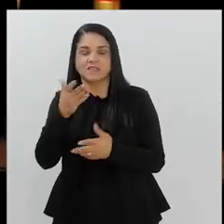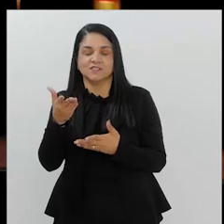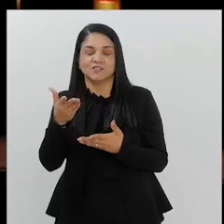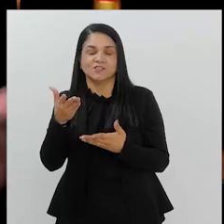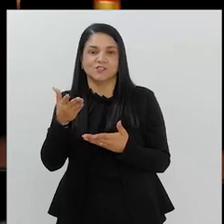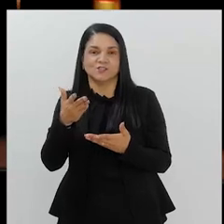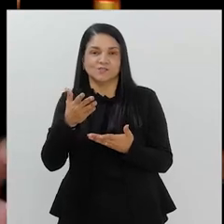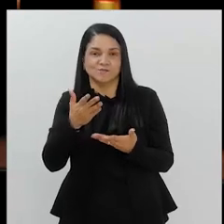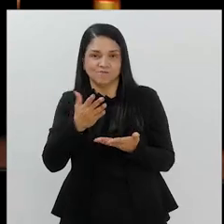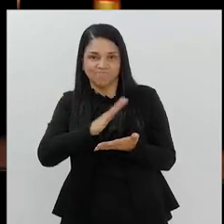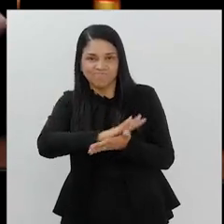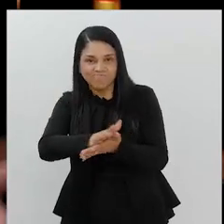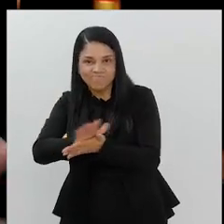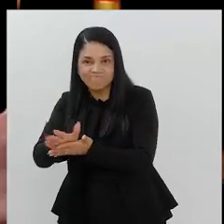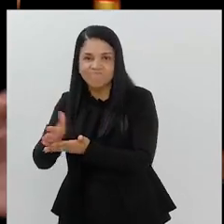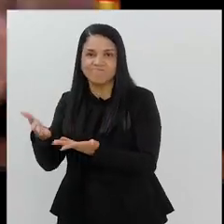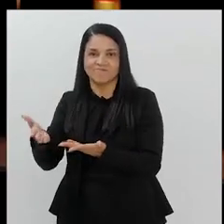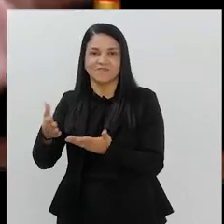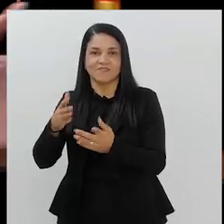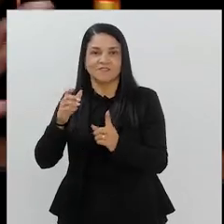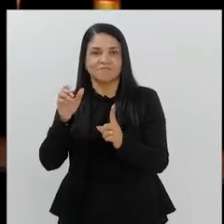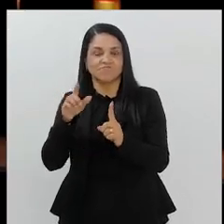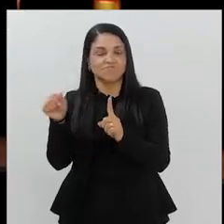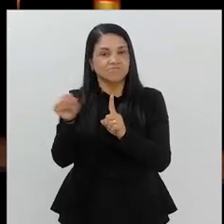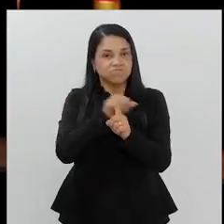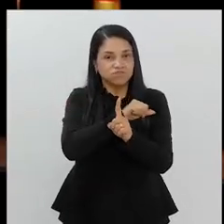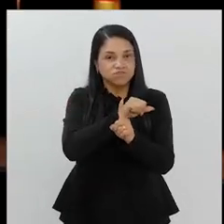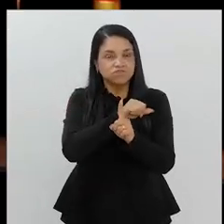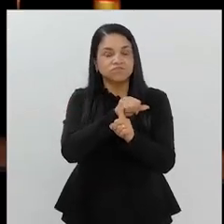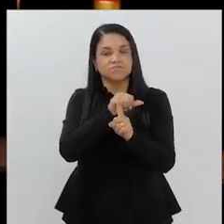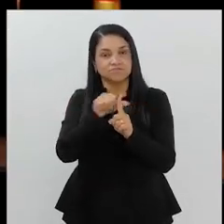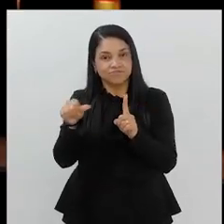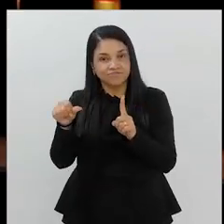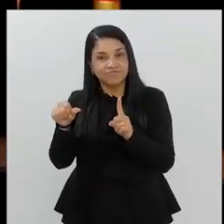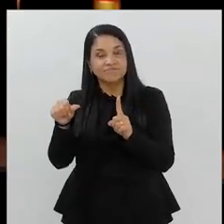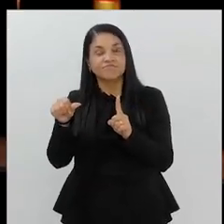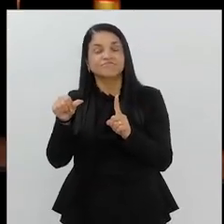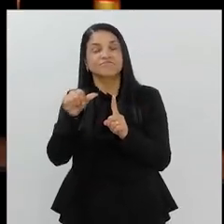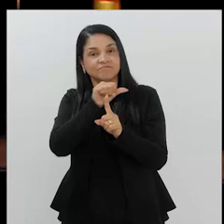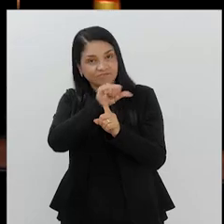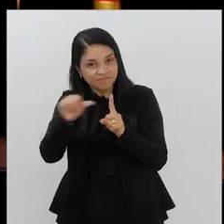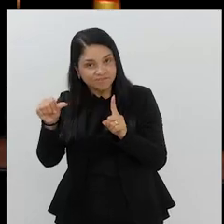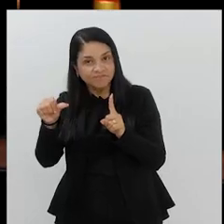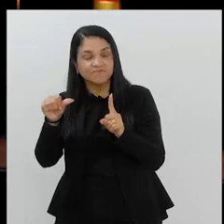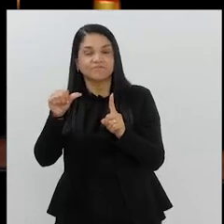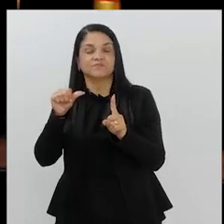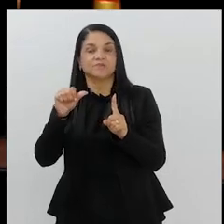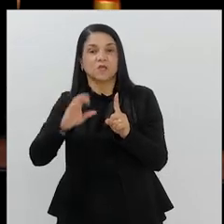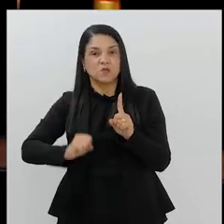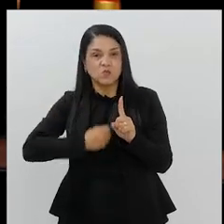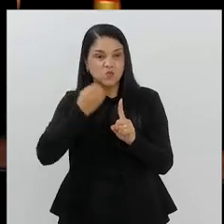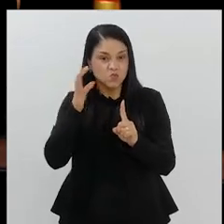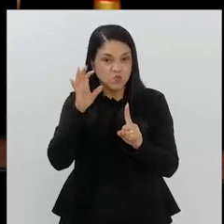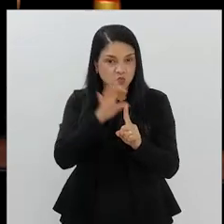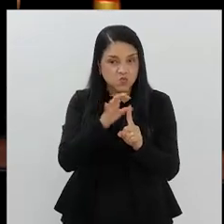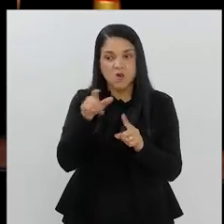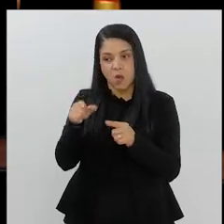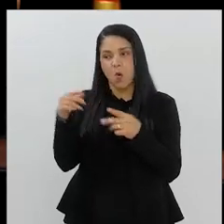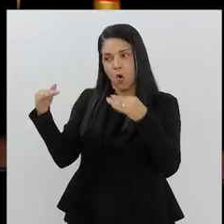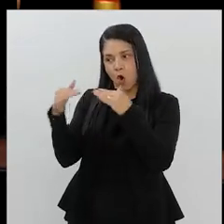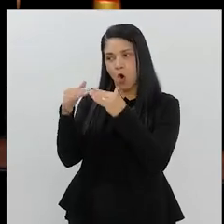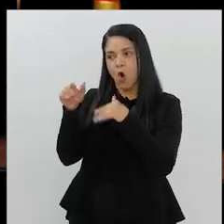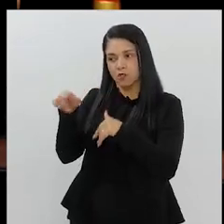misoginia o machismo portanto concordo com o ponto levantado pela Dra Rita no sentido de não ser única e exclusivamente